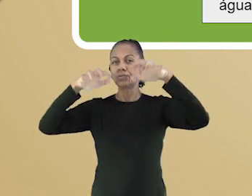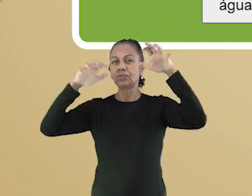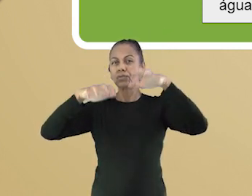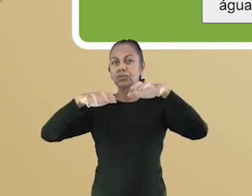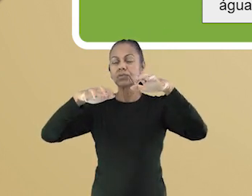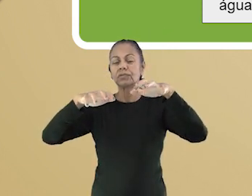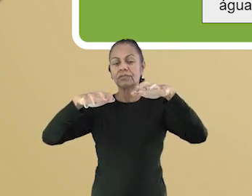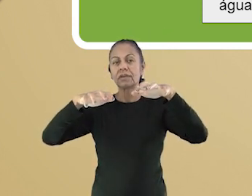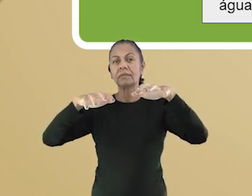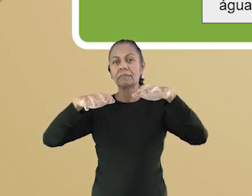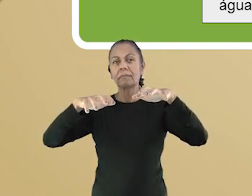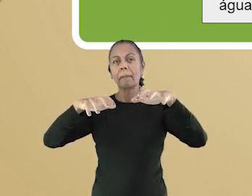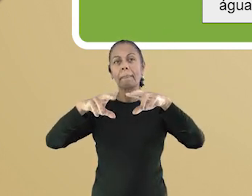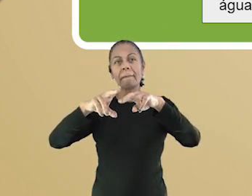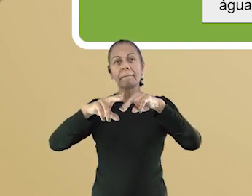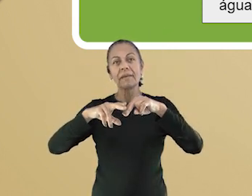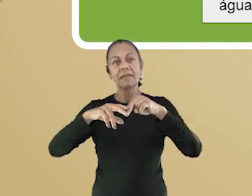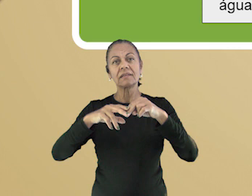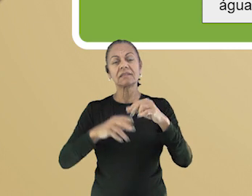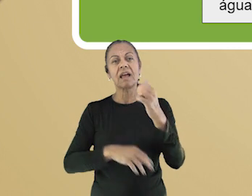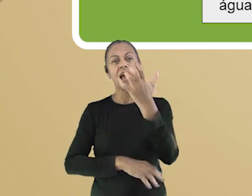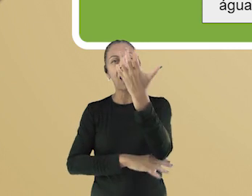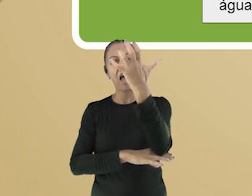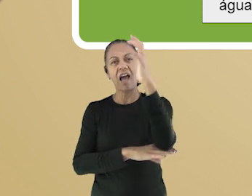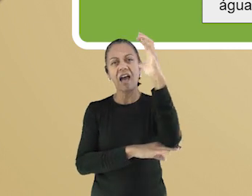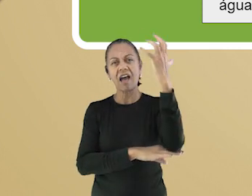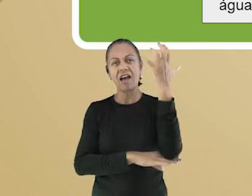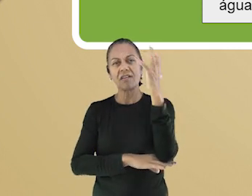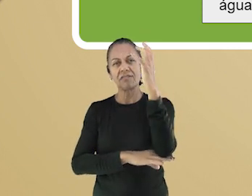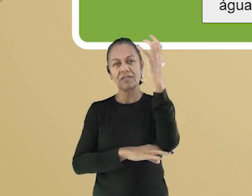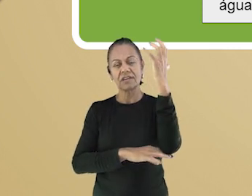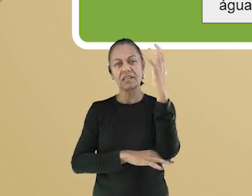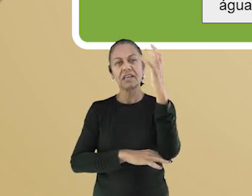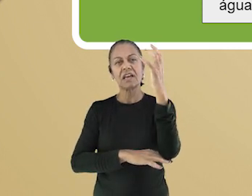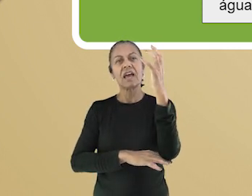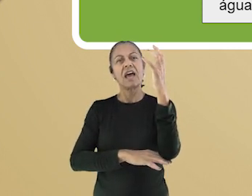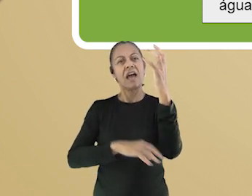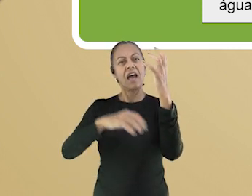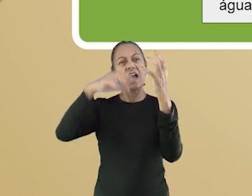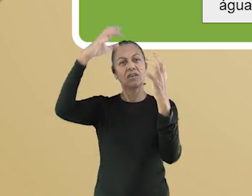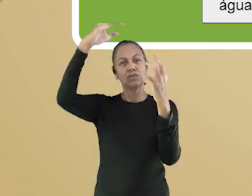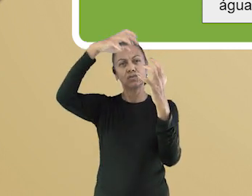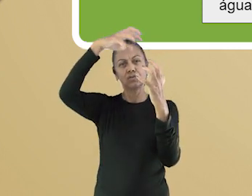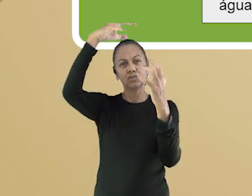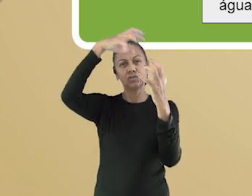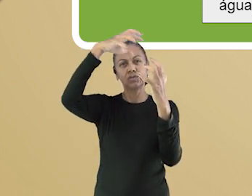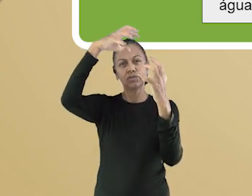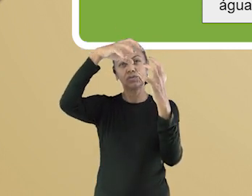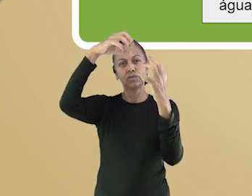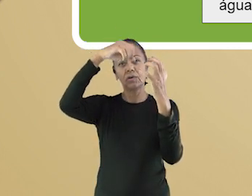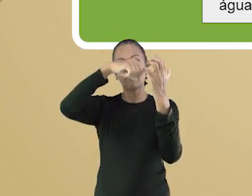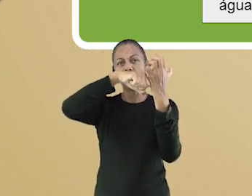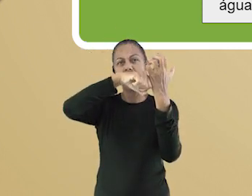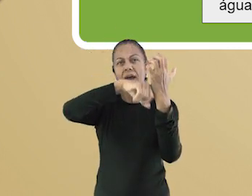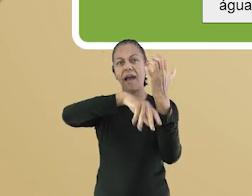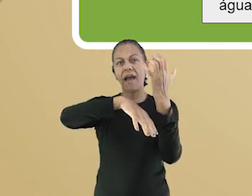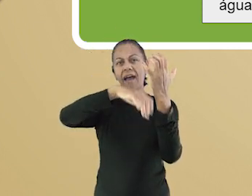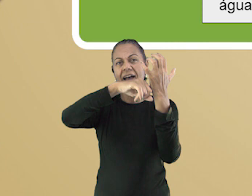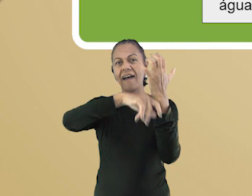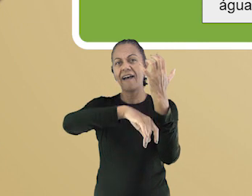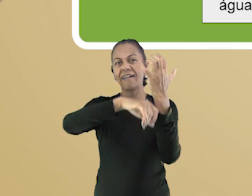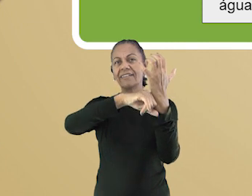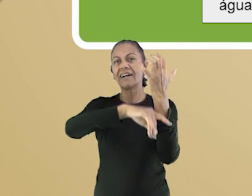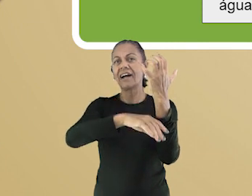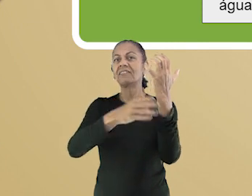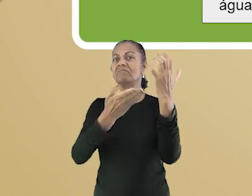pela evotranspiração realizada pelas plantas, que é a passagem da água que está na superfície da Terra para a atmosfera. É